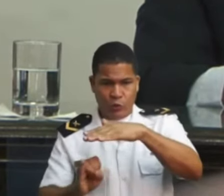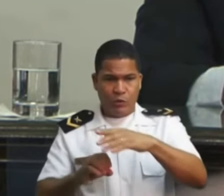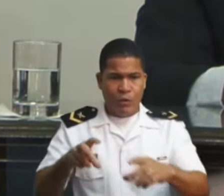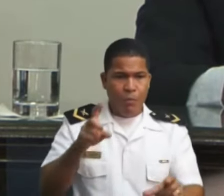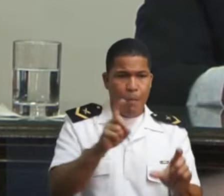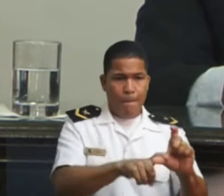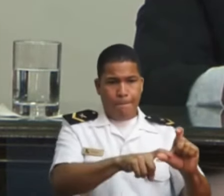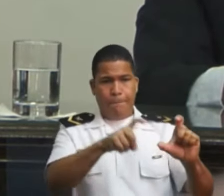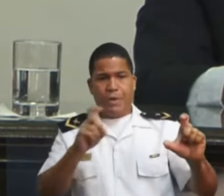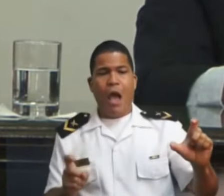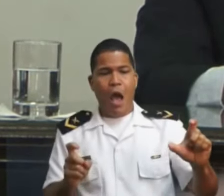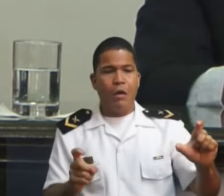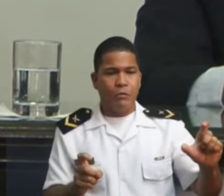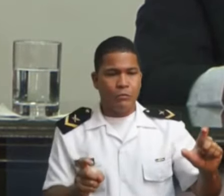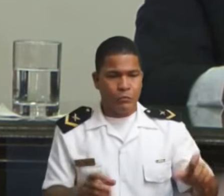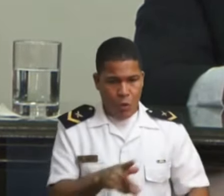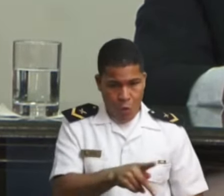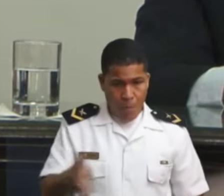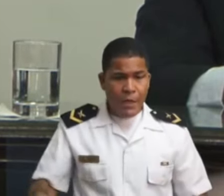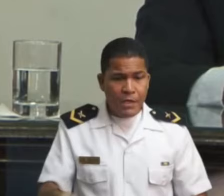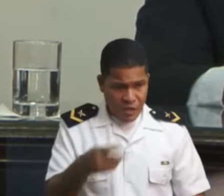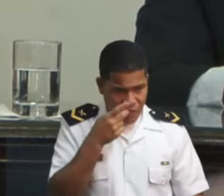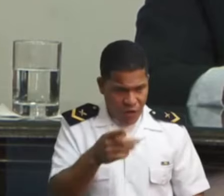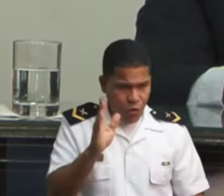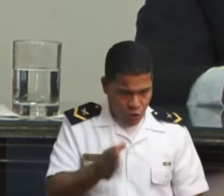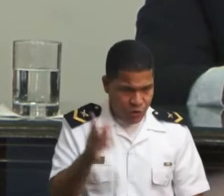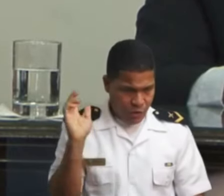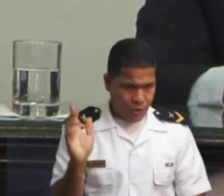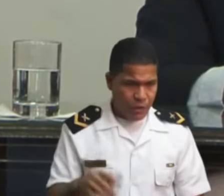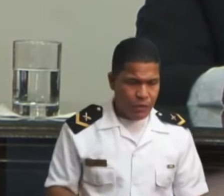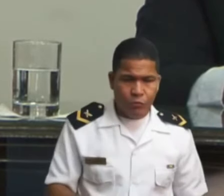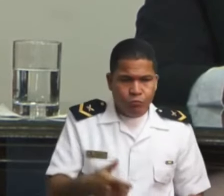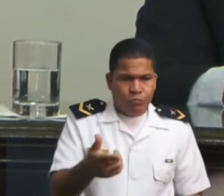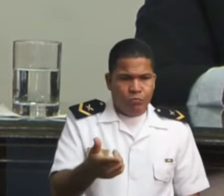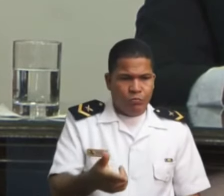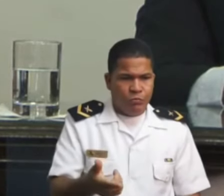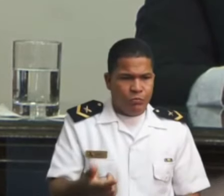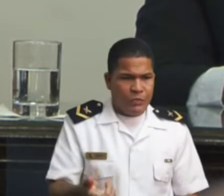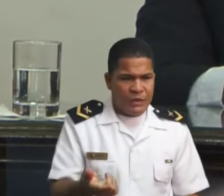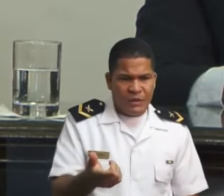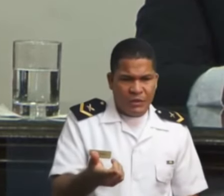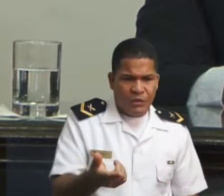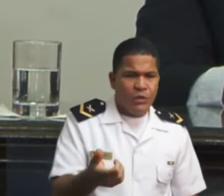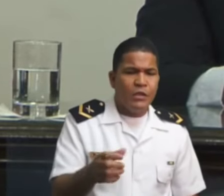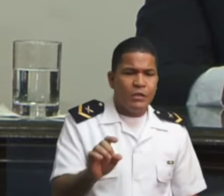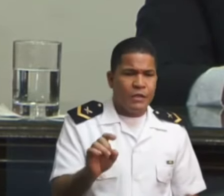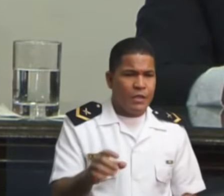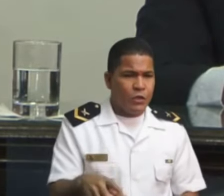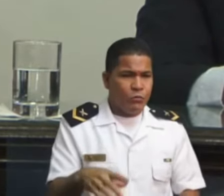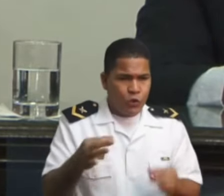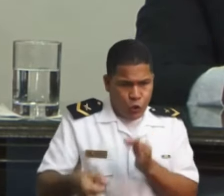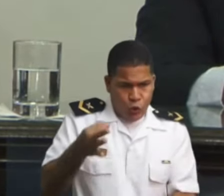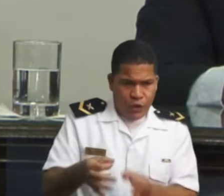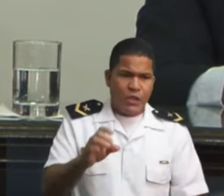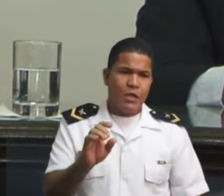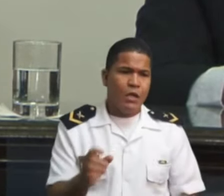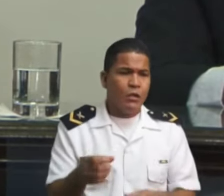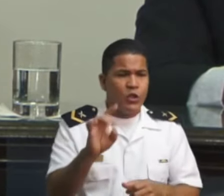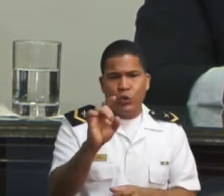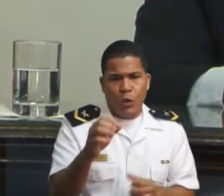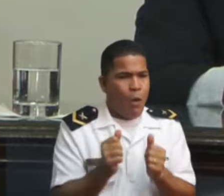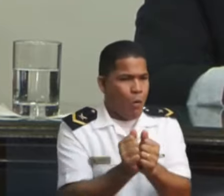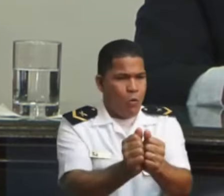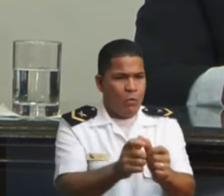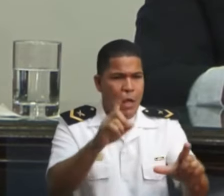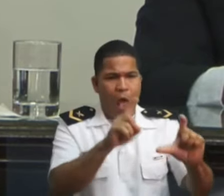nosso presidente. Só há imparcialidade, só há justiça com autonomia.